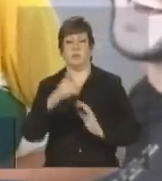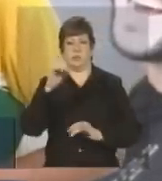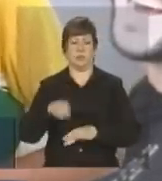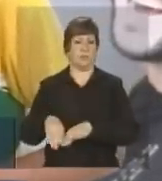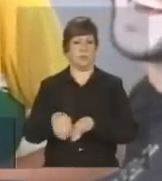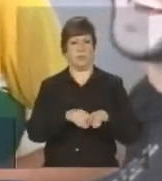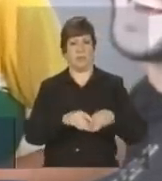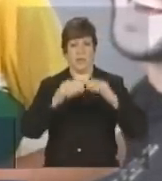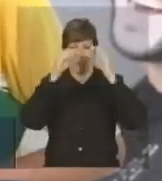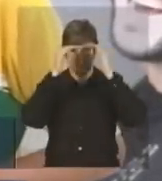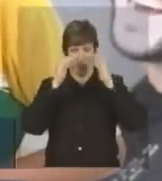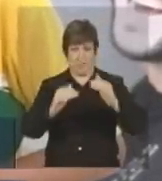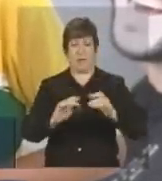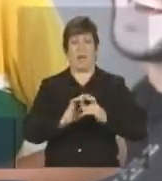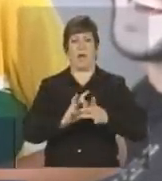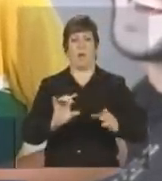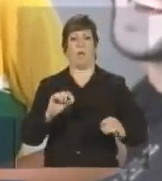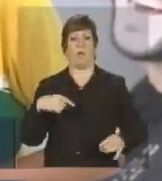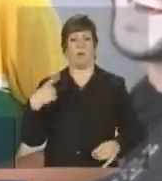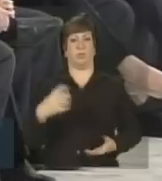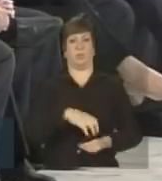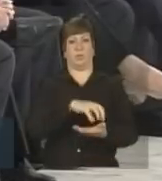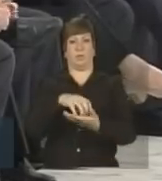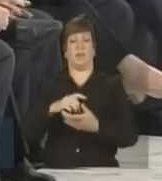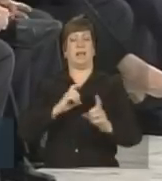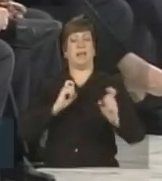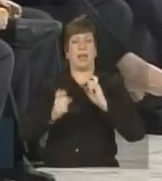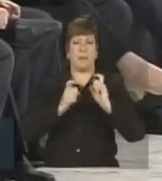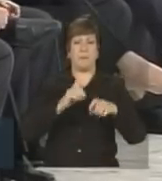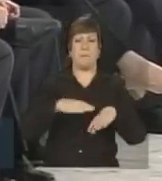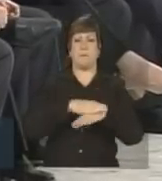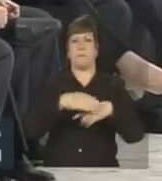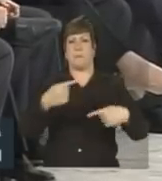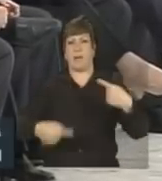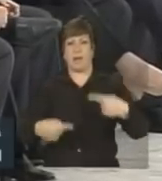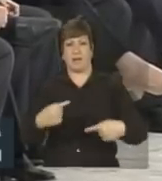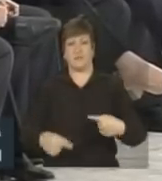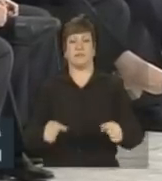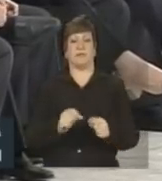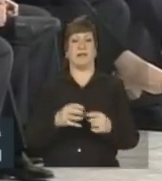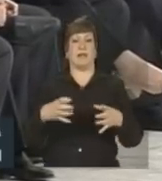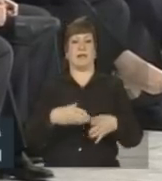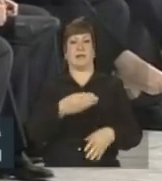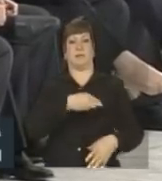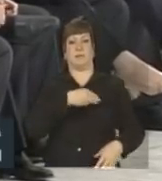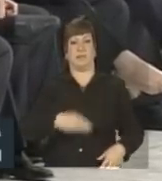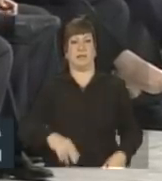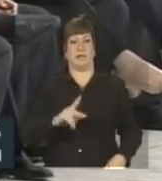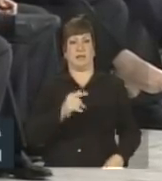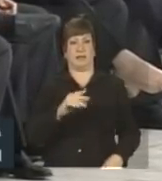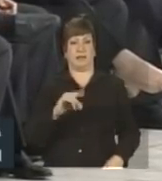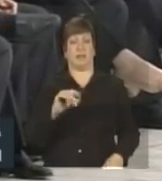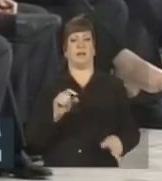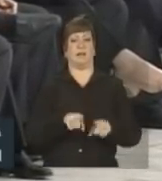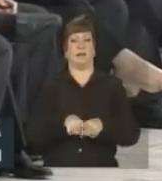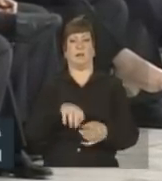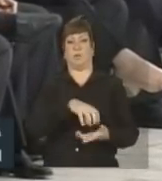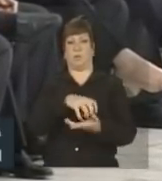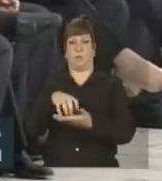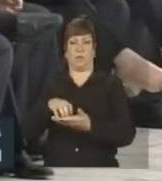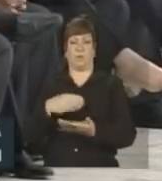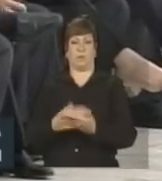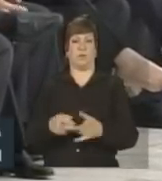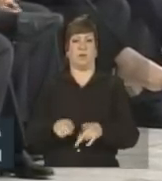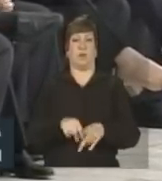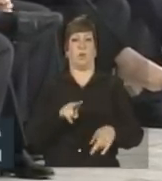respeito à autonomia das entidades e com muito debate, com muita sinceridade estabelecida entre o ministro Haddad e as entidades estudantis, e eu sei que falo aqui também em nome da